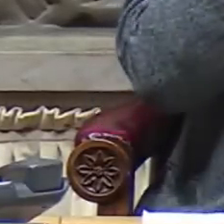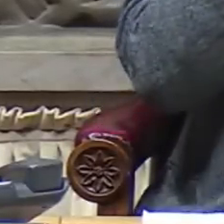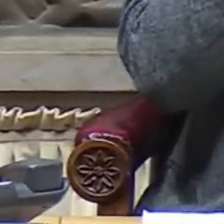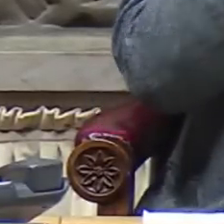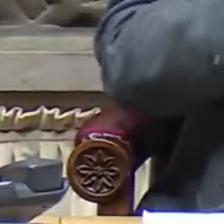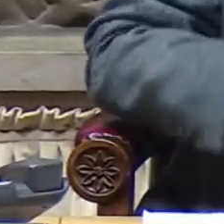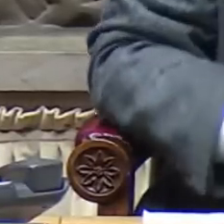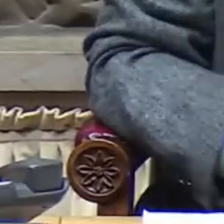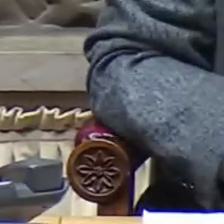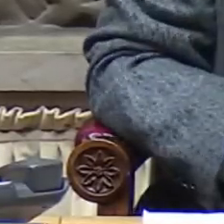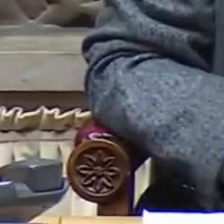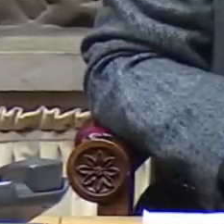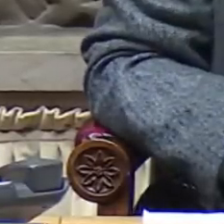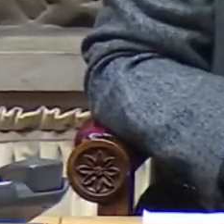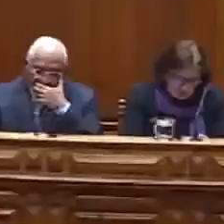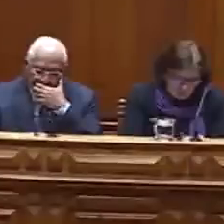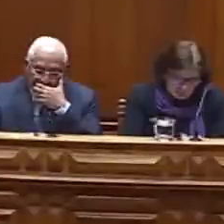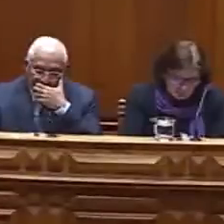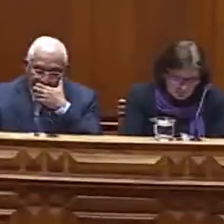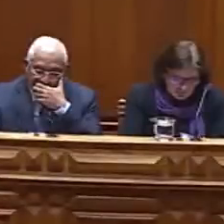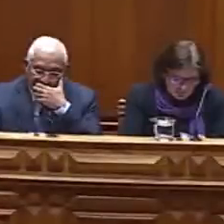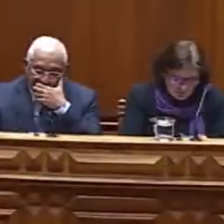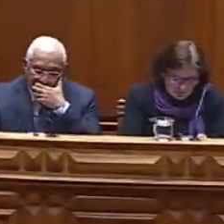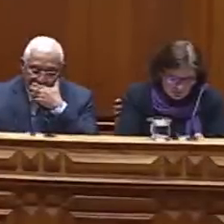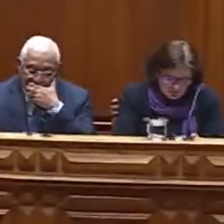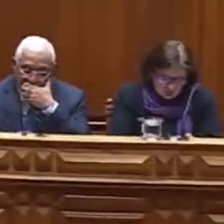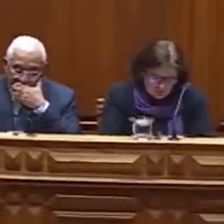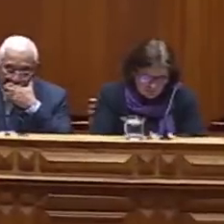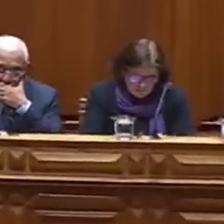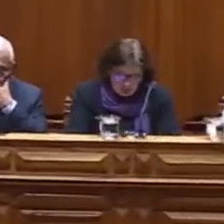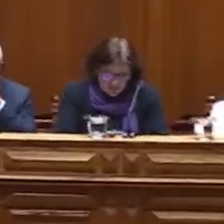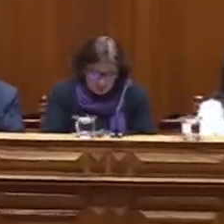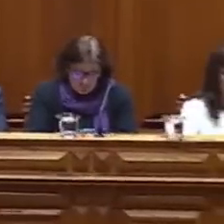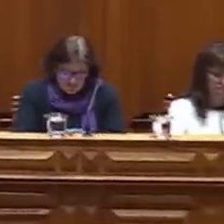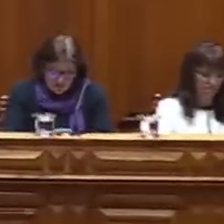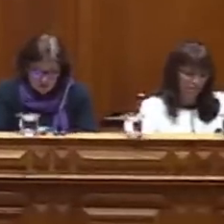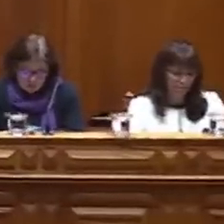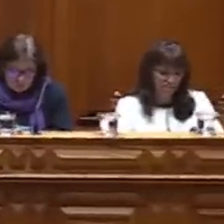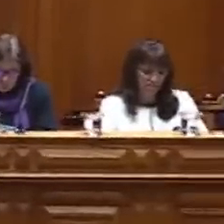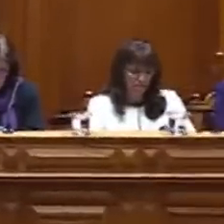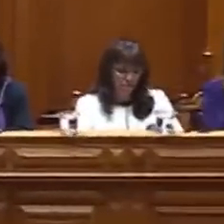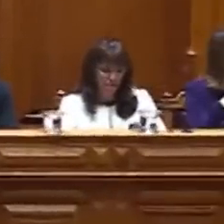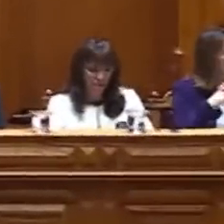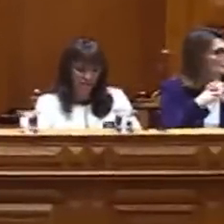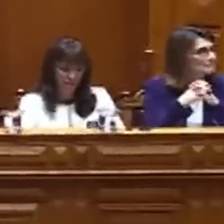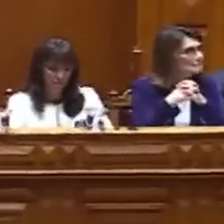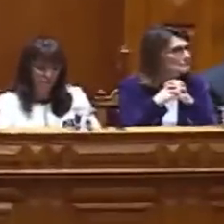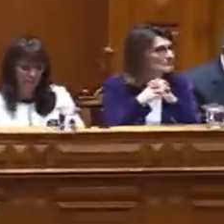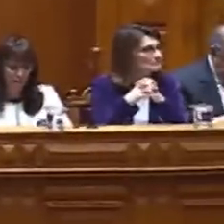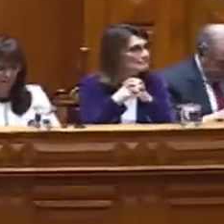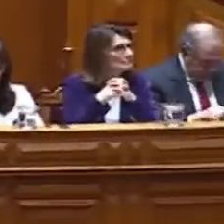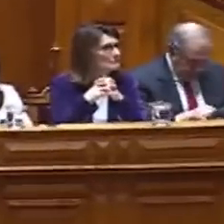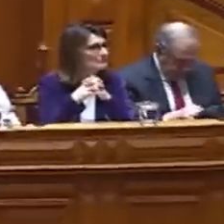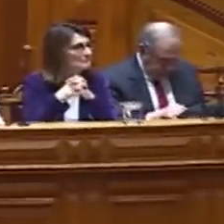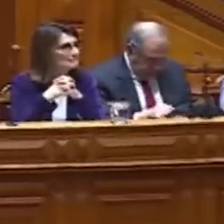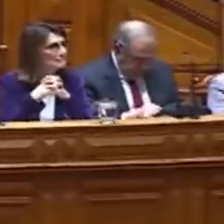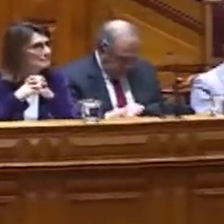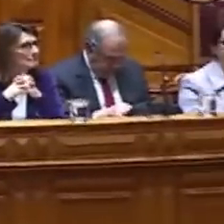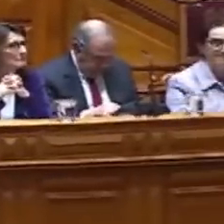do partido socialista que deixa a quinta comissão projeto Lei 480 do PSD